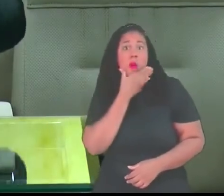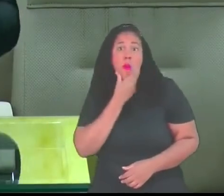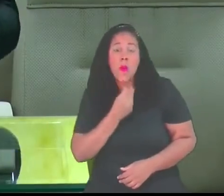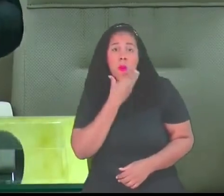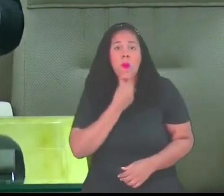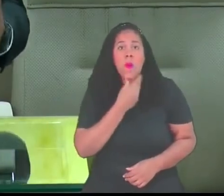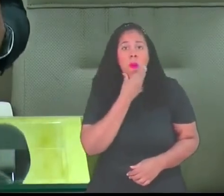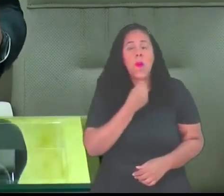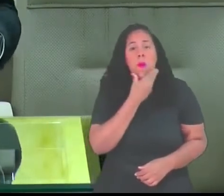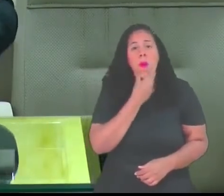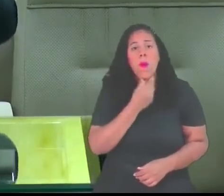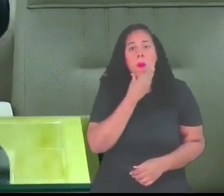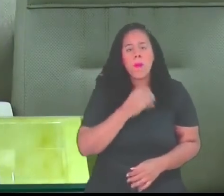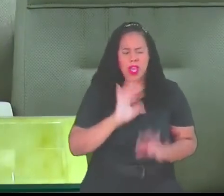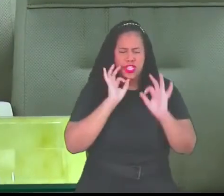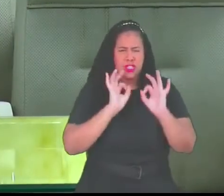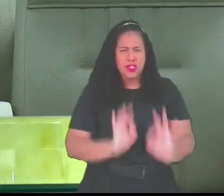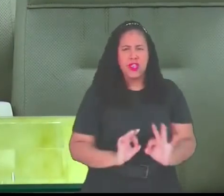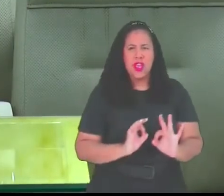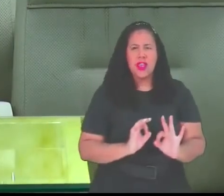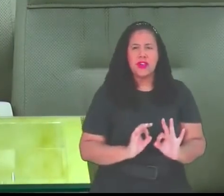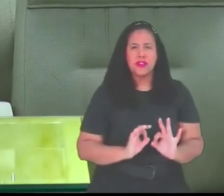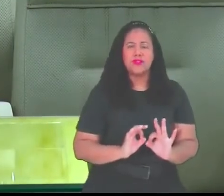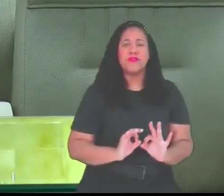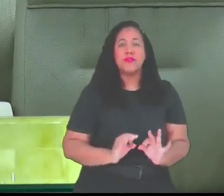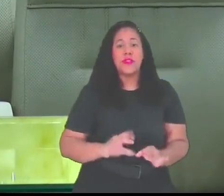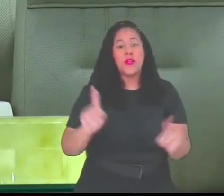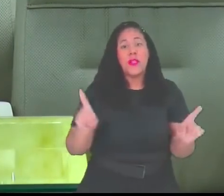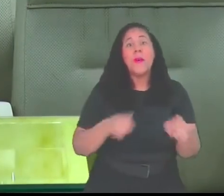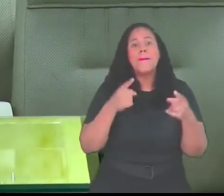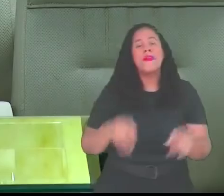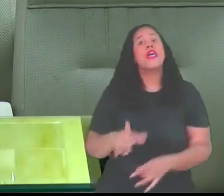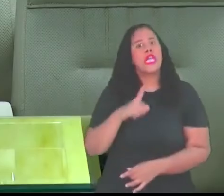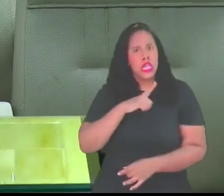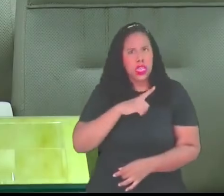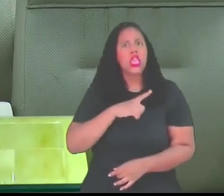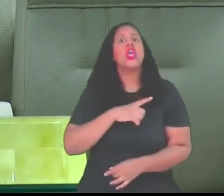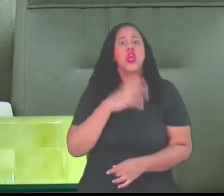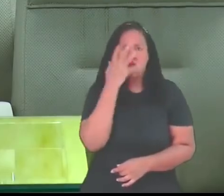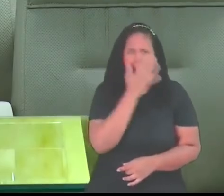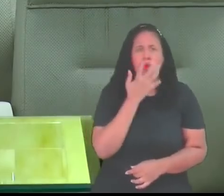na música. Ora, tem os músicos, mas tem os peritos, os que